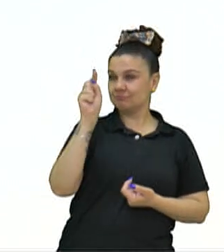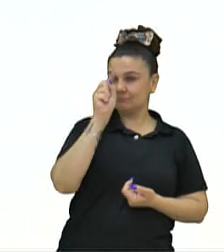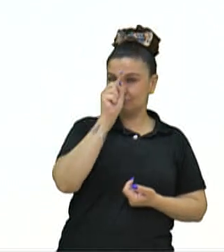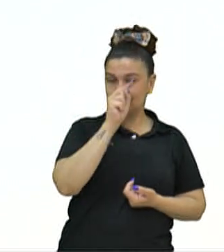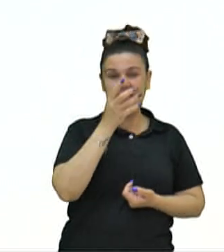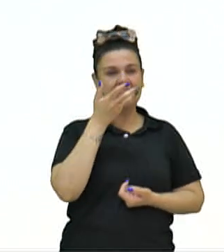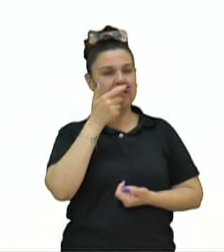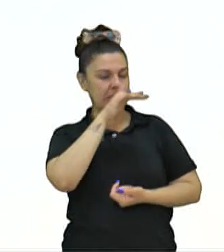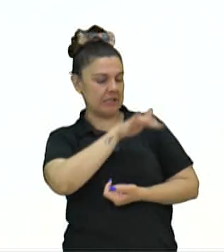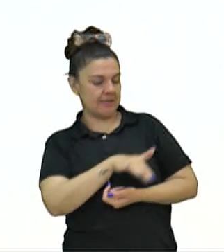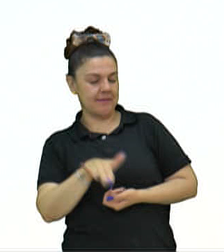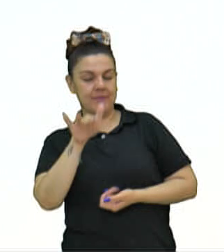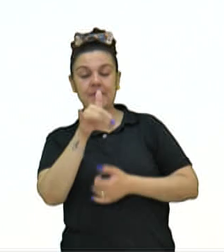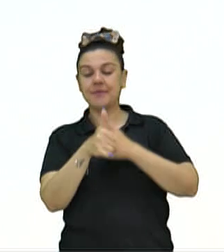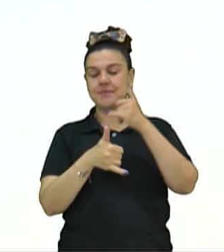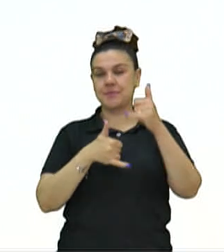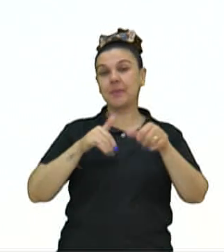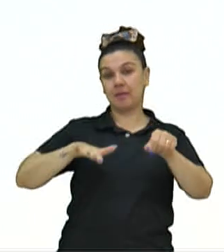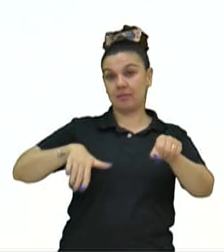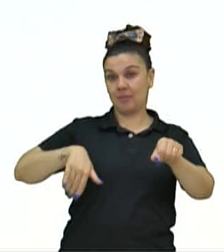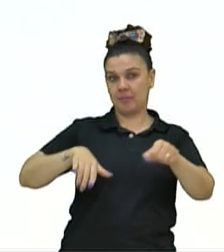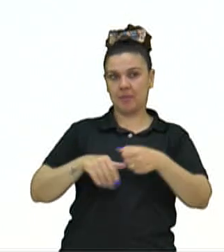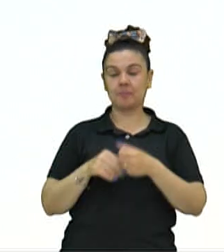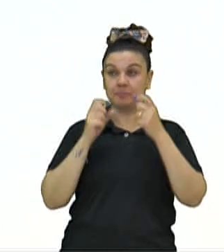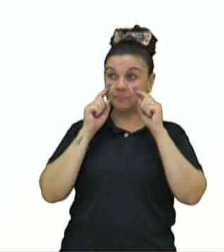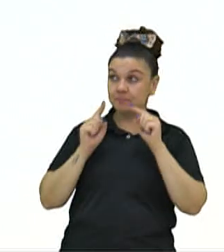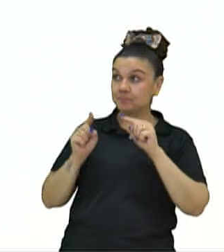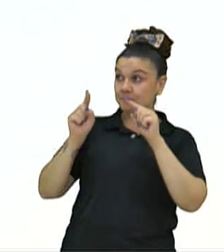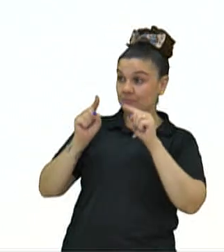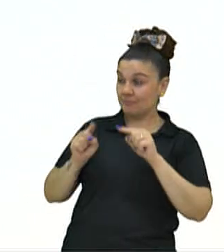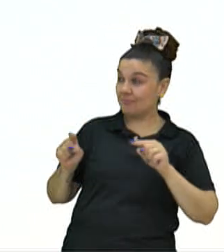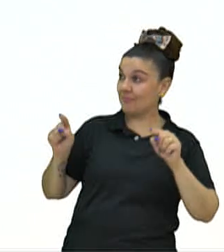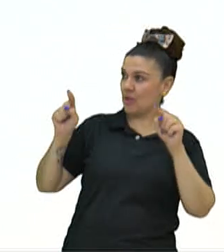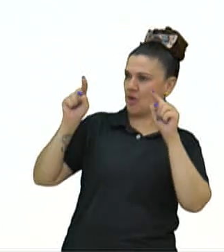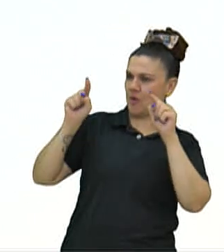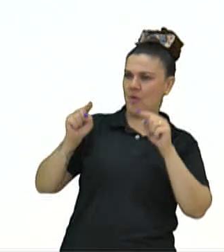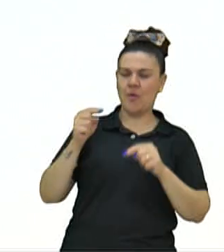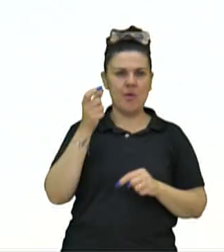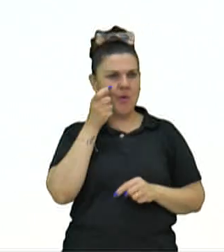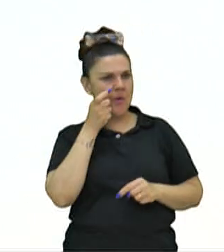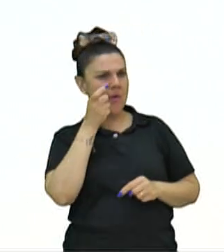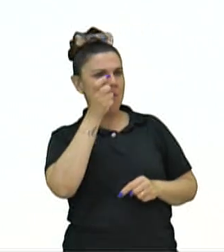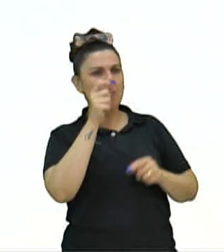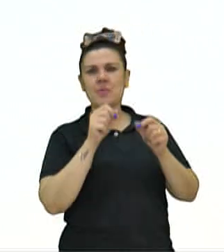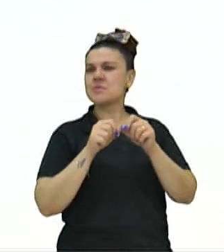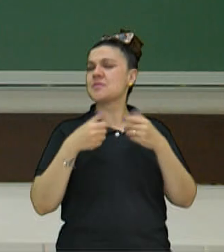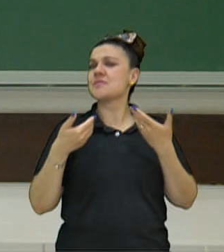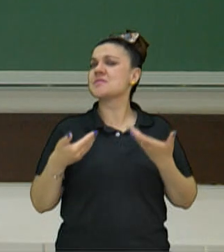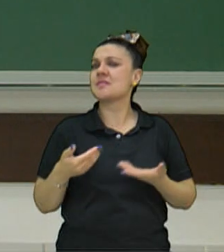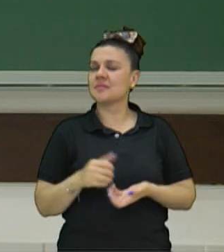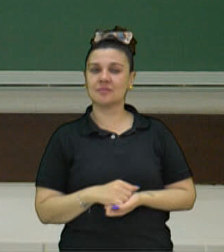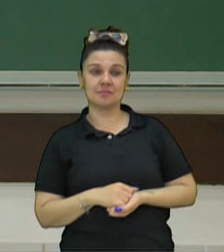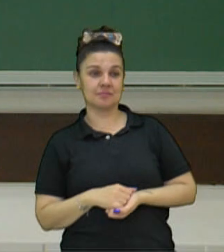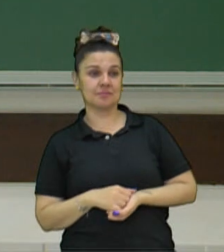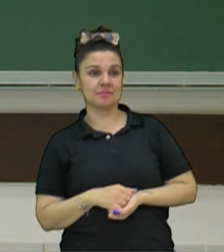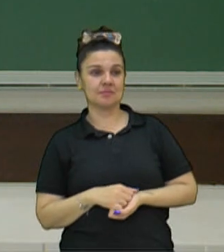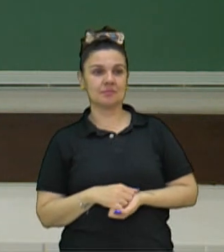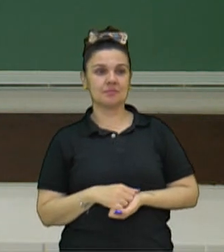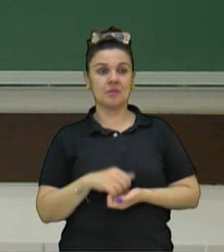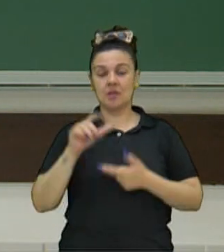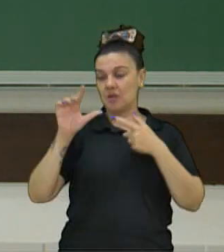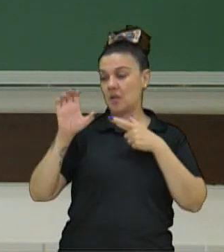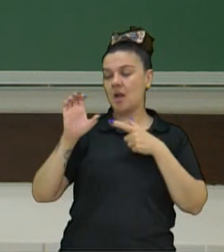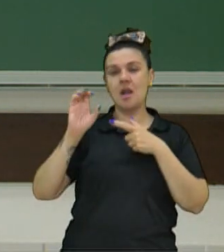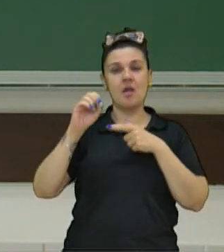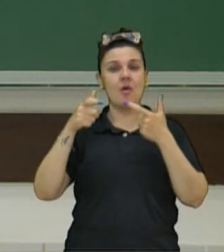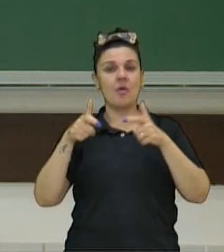Ben, várias crianças estão na praia. Observa bem a figura, dá uma olhadinha, vê o que eles estão fazendo. Olha lá. O Léo tá lá